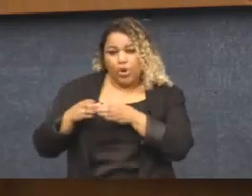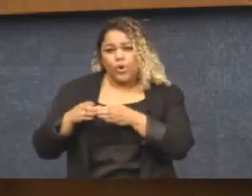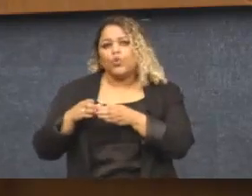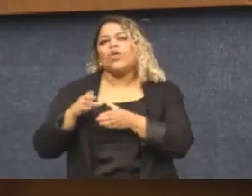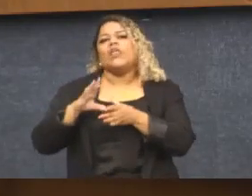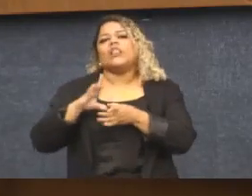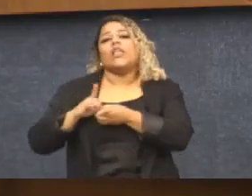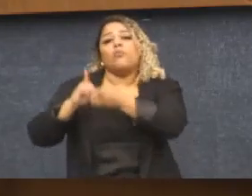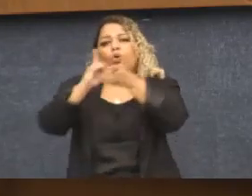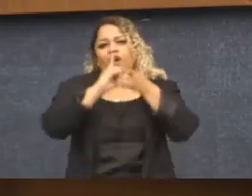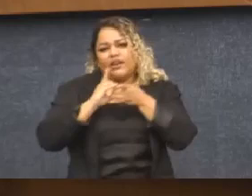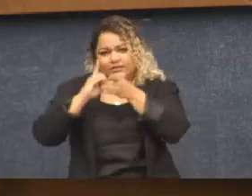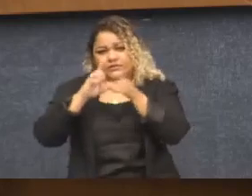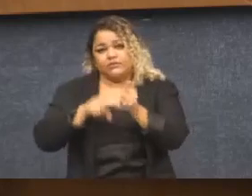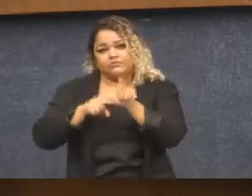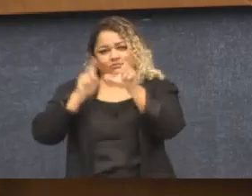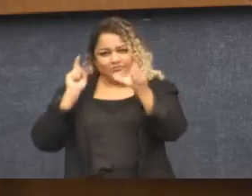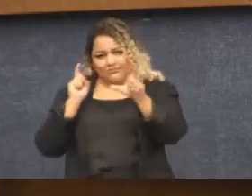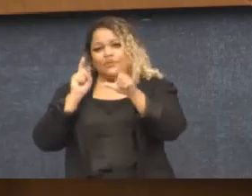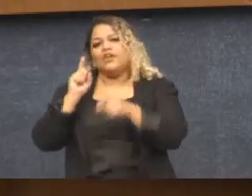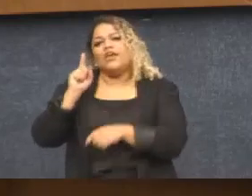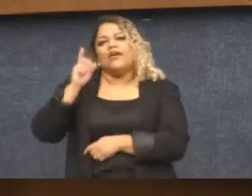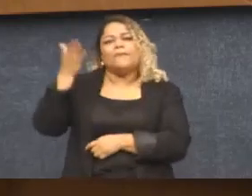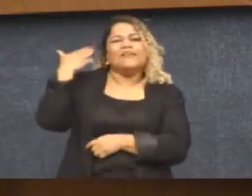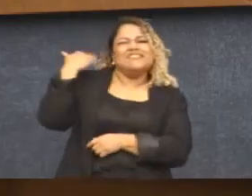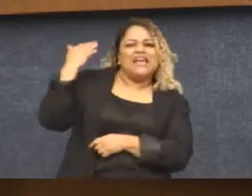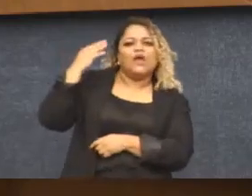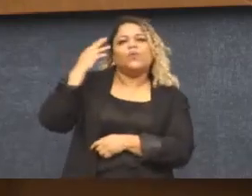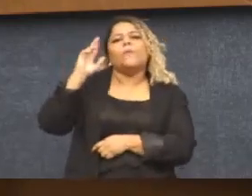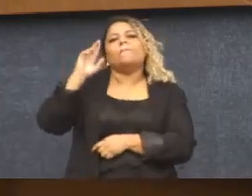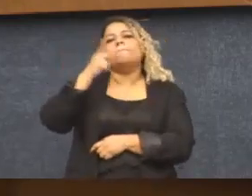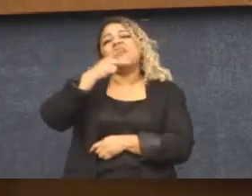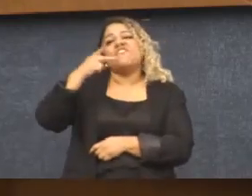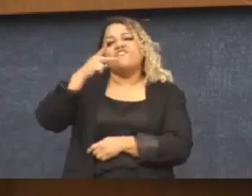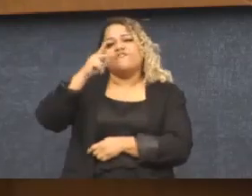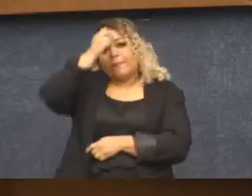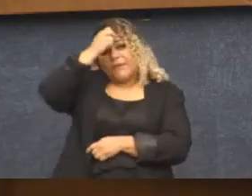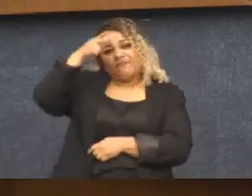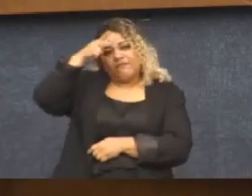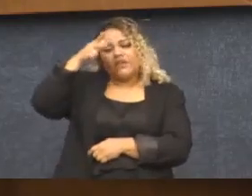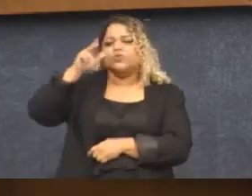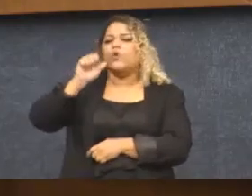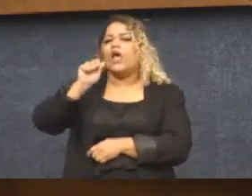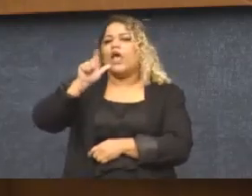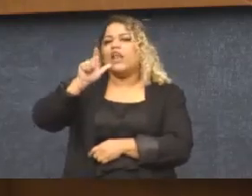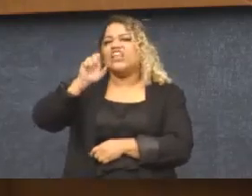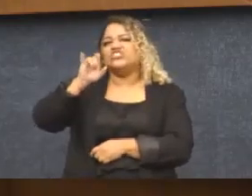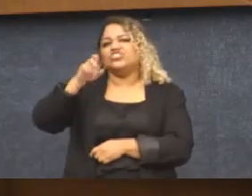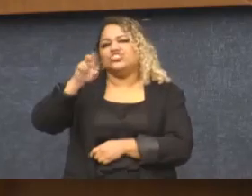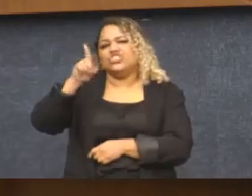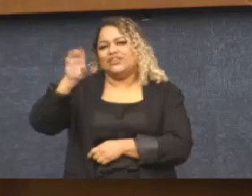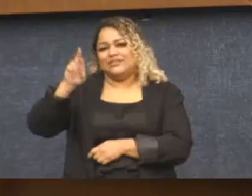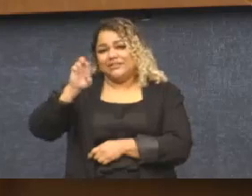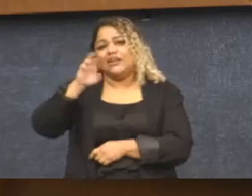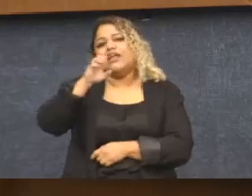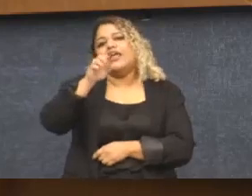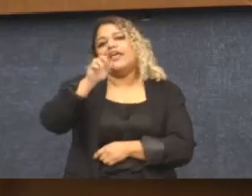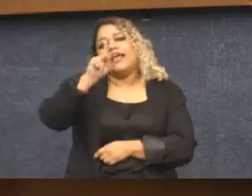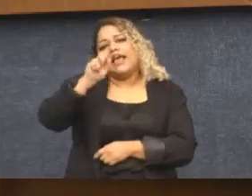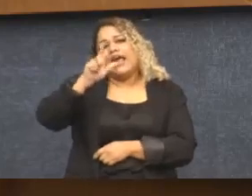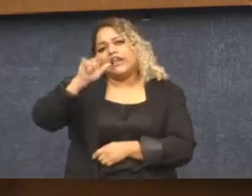Independência. O prefeito era Alexandre Calil. Um dia antes da votação, me sentei com o prefeito, Ciro, e